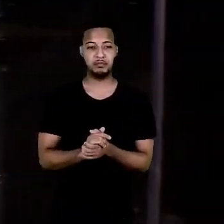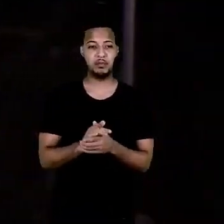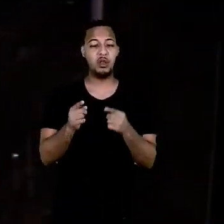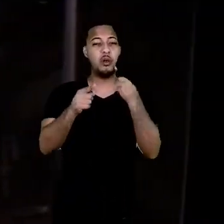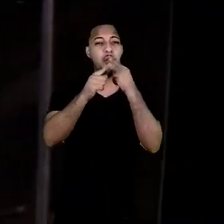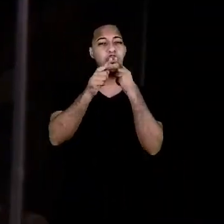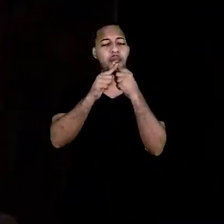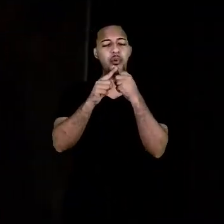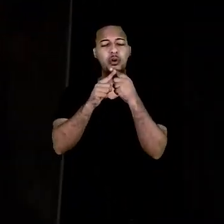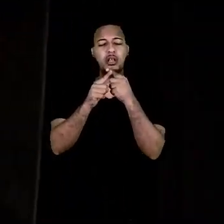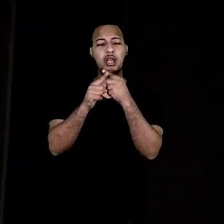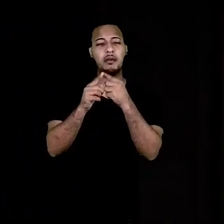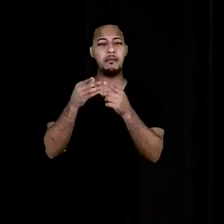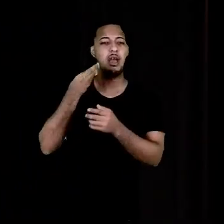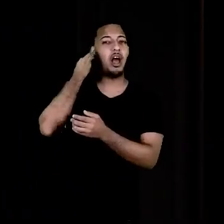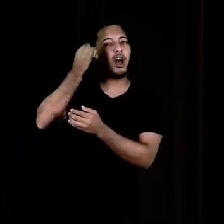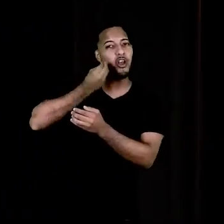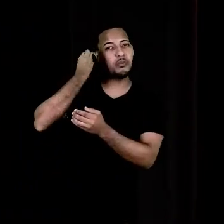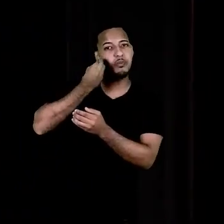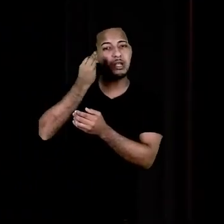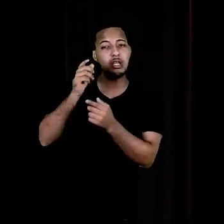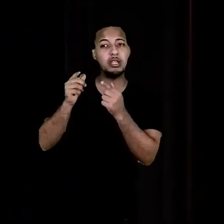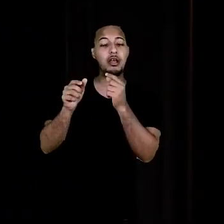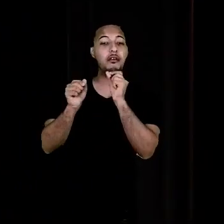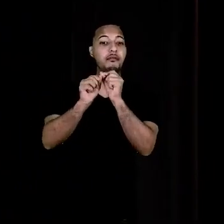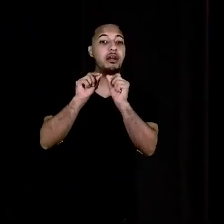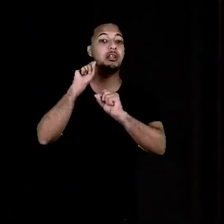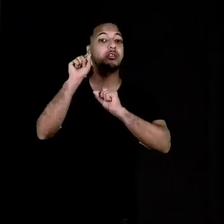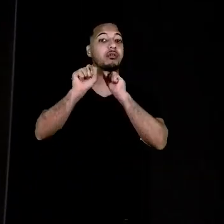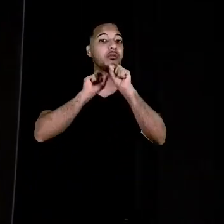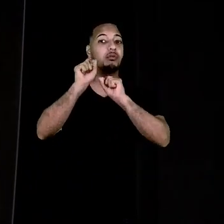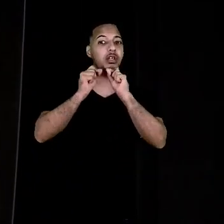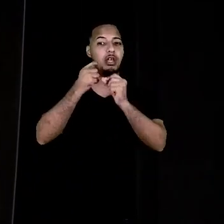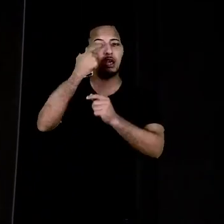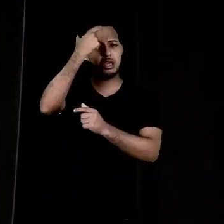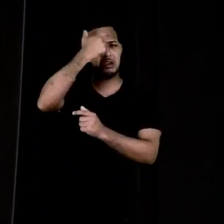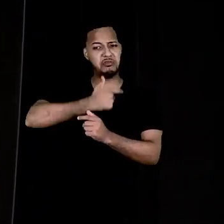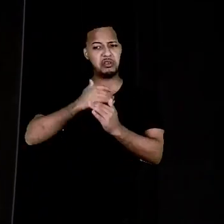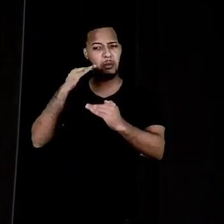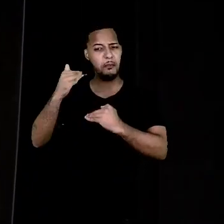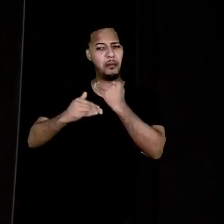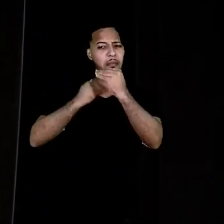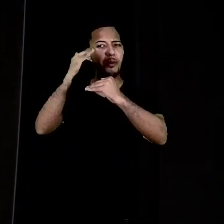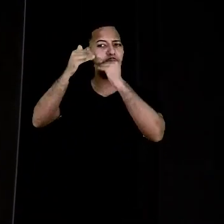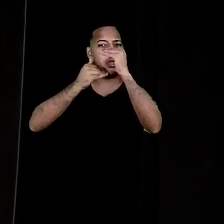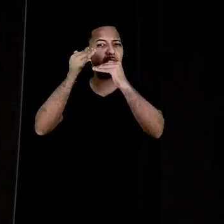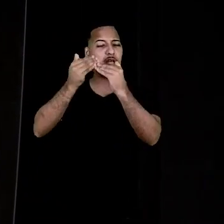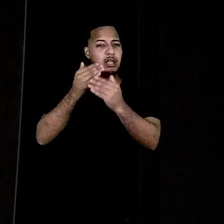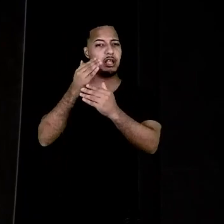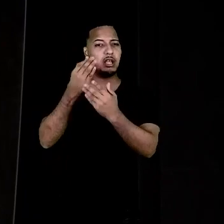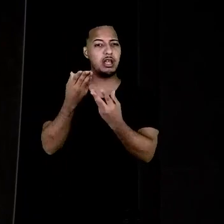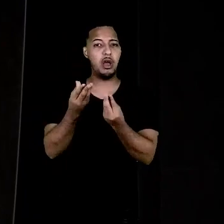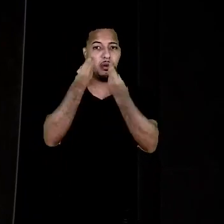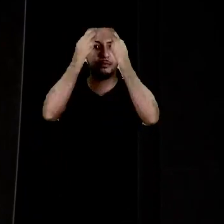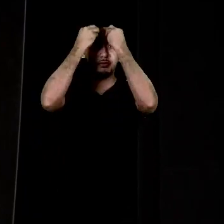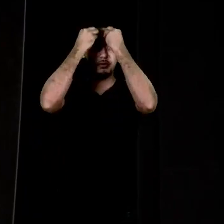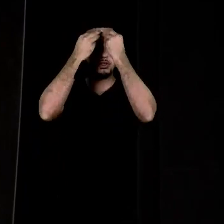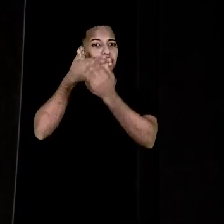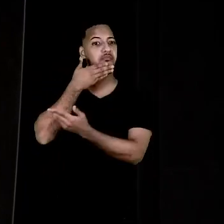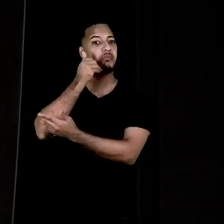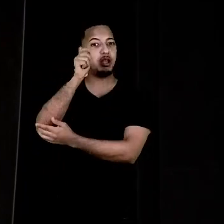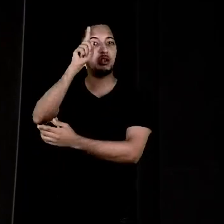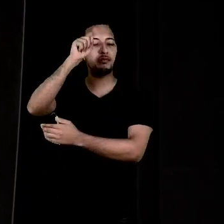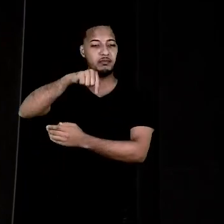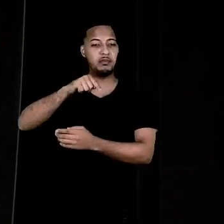experiência faz o professor, mas as nossas atitudes também fazem. Mas as experiências podem